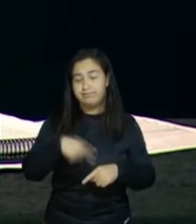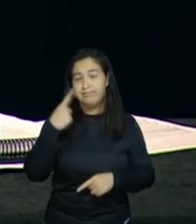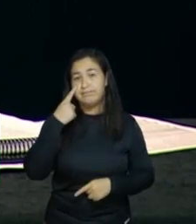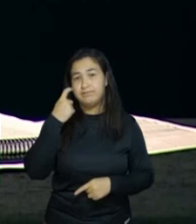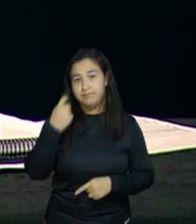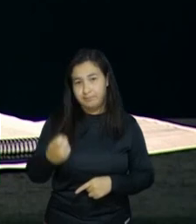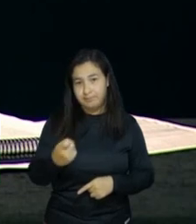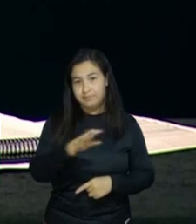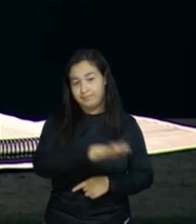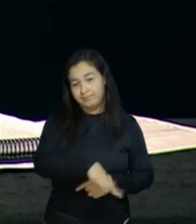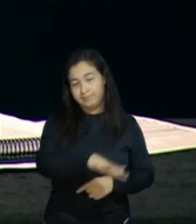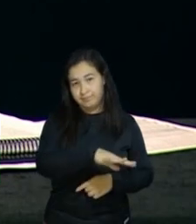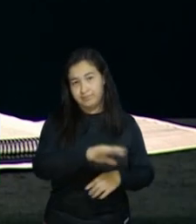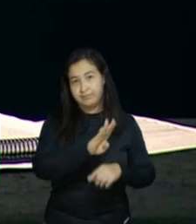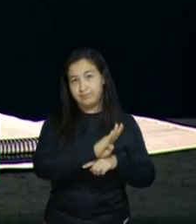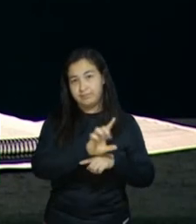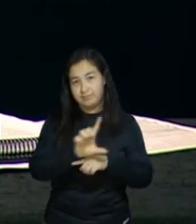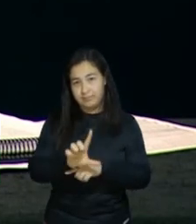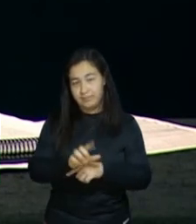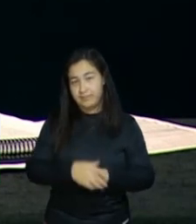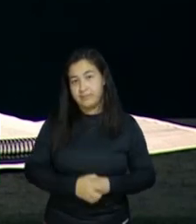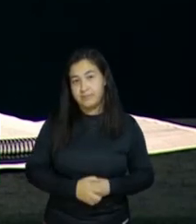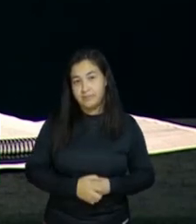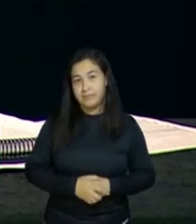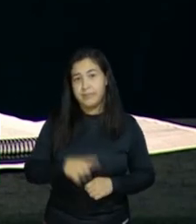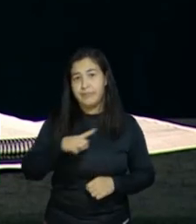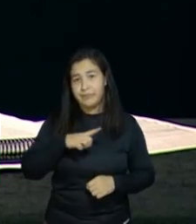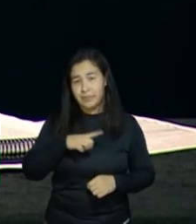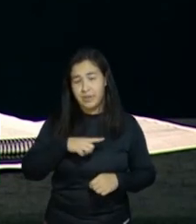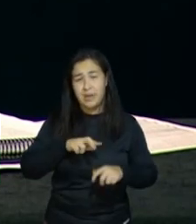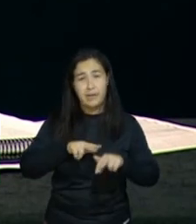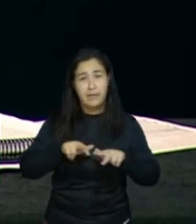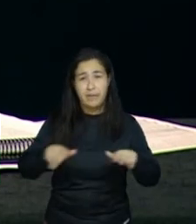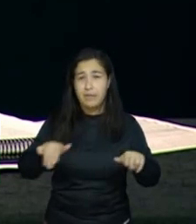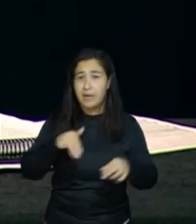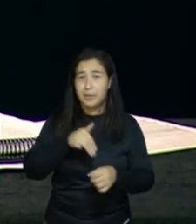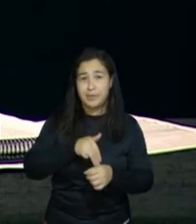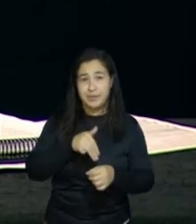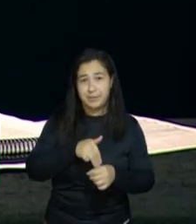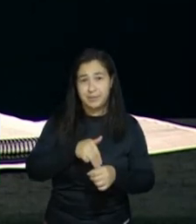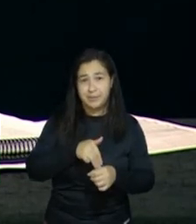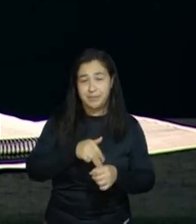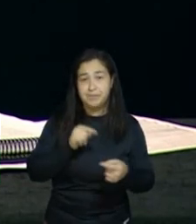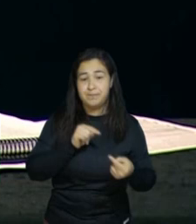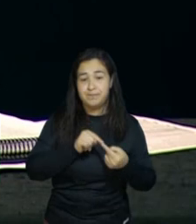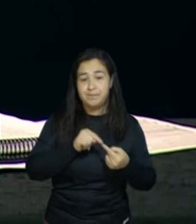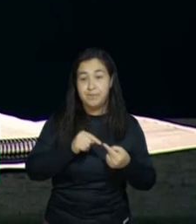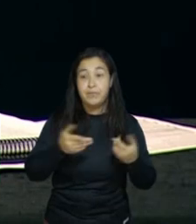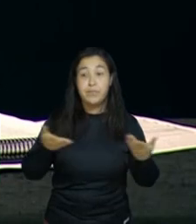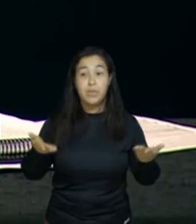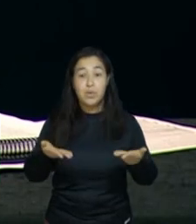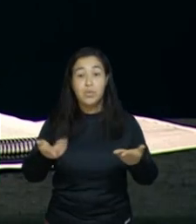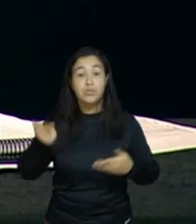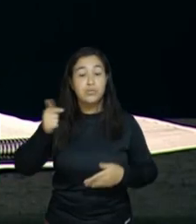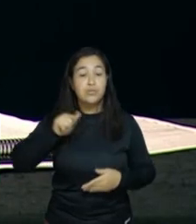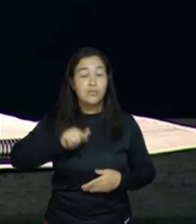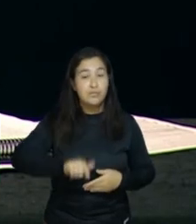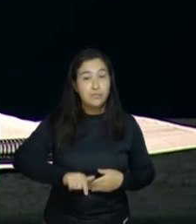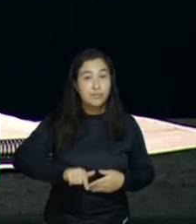grande região de Blumenau, que envolve vários municípios. E no dia de hoje, na sessão de hoje, novamente, nós